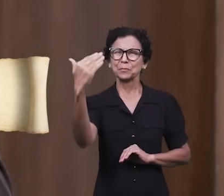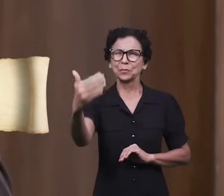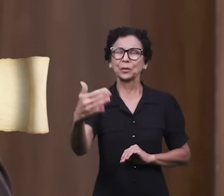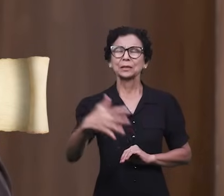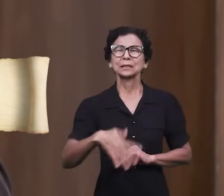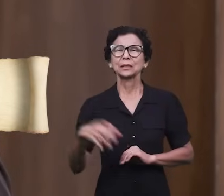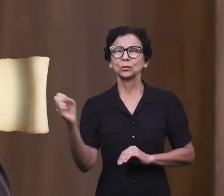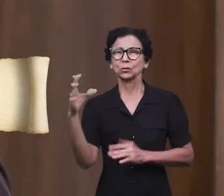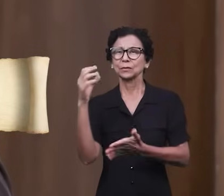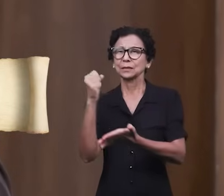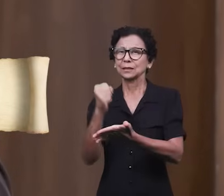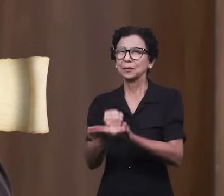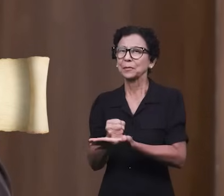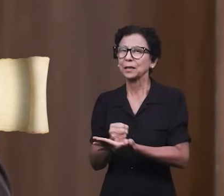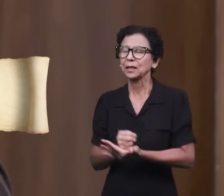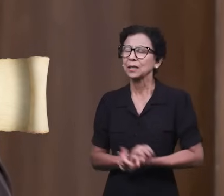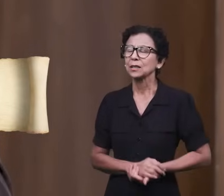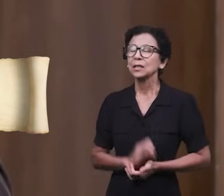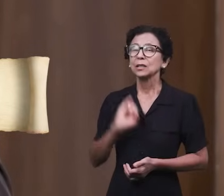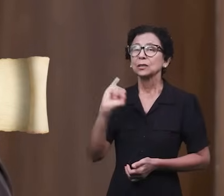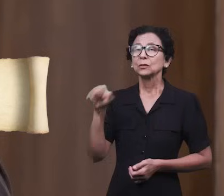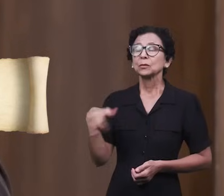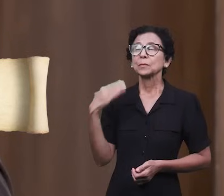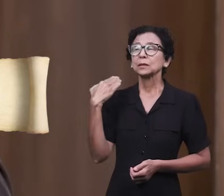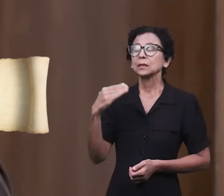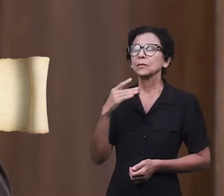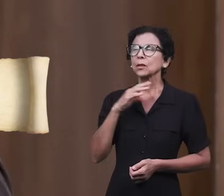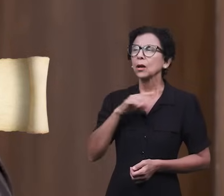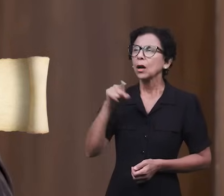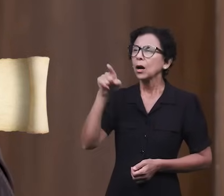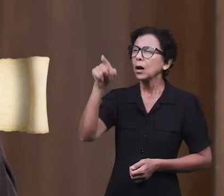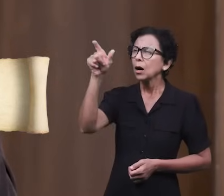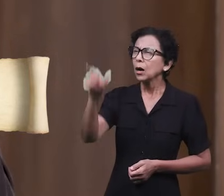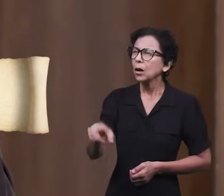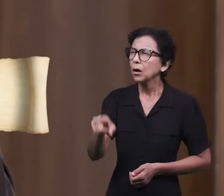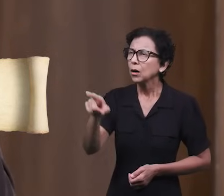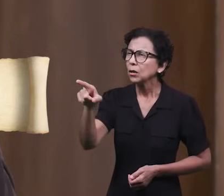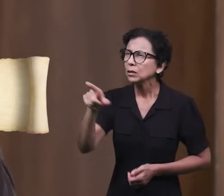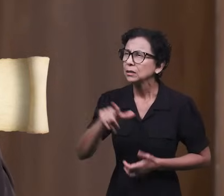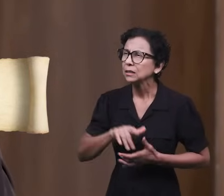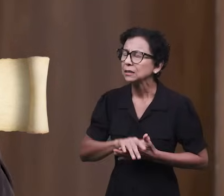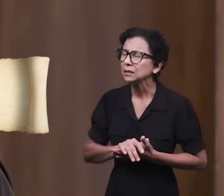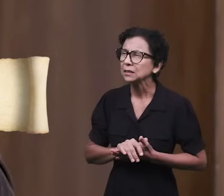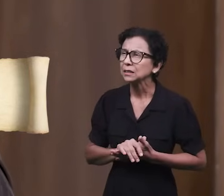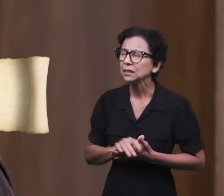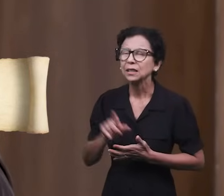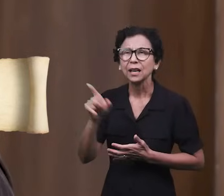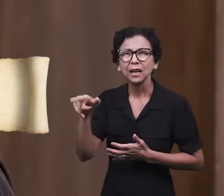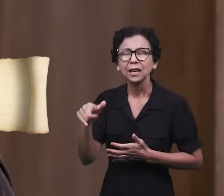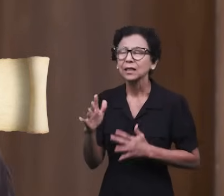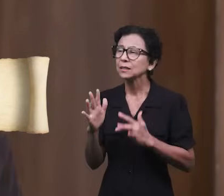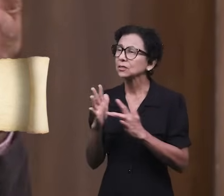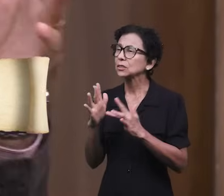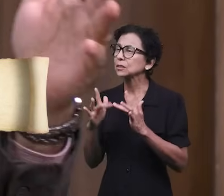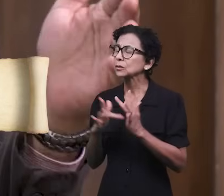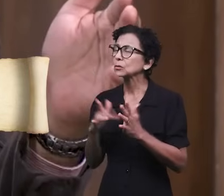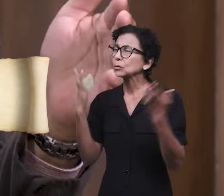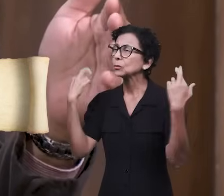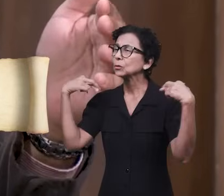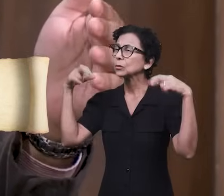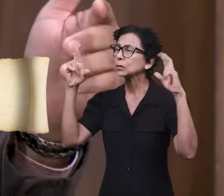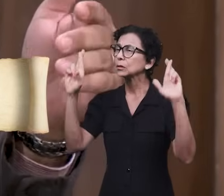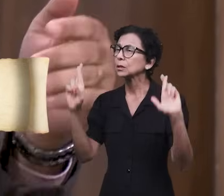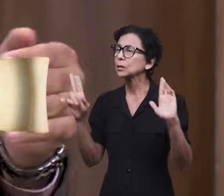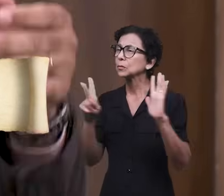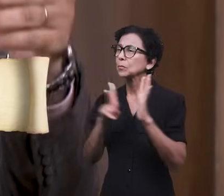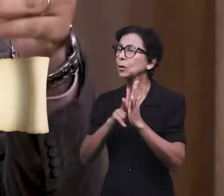de Deus, e é o Cordeiro que tira o pecado do mundo. Então, como que na mente de Deus, aquilo que